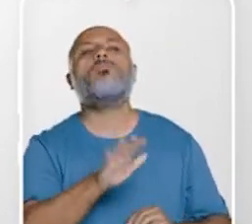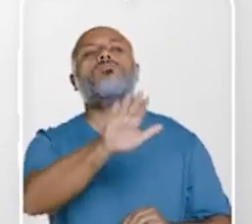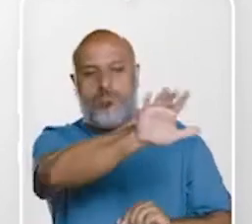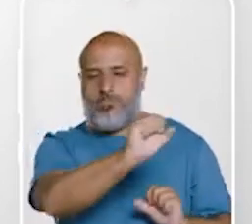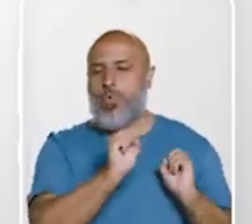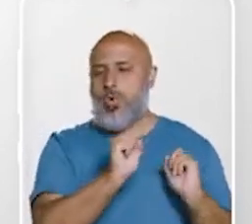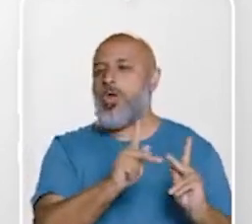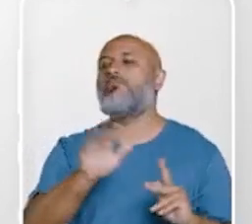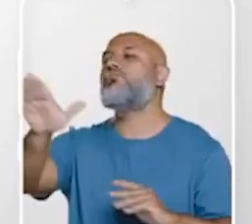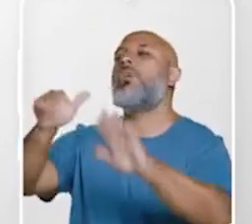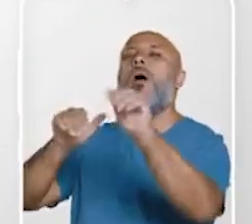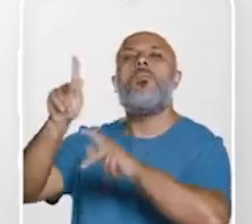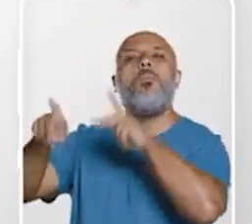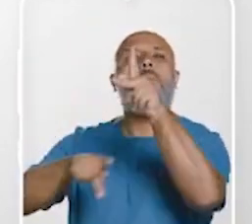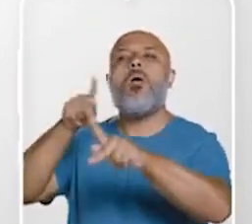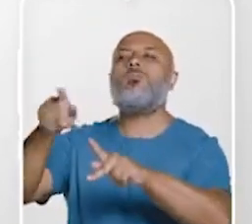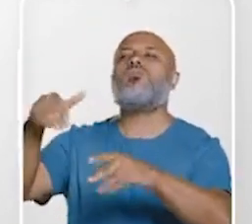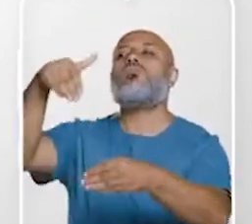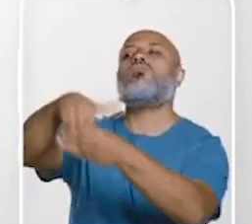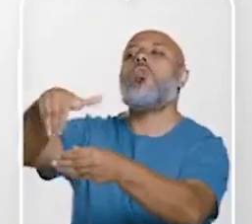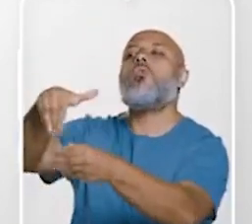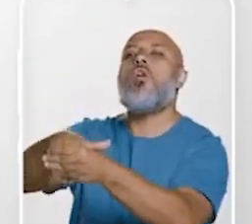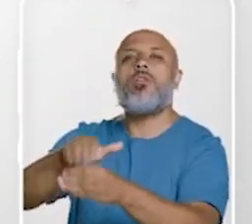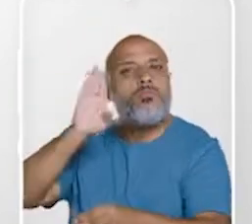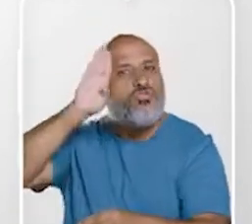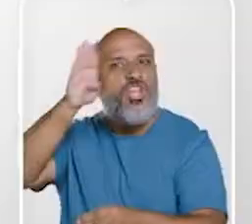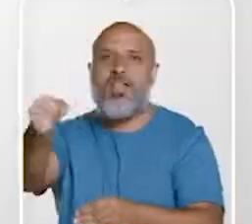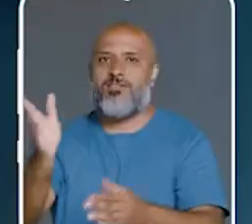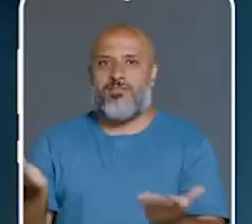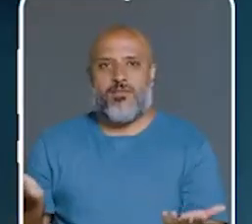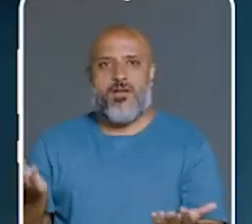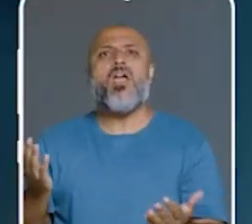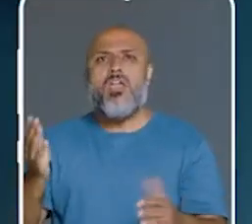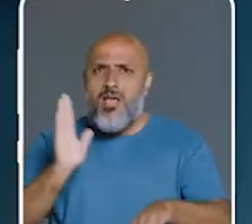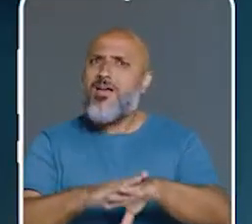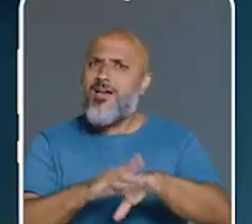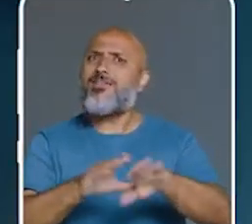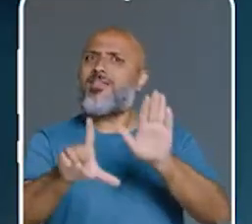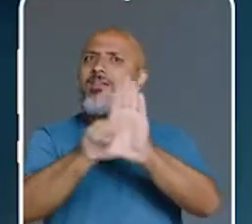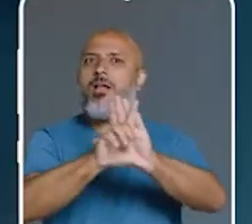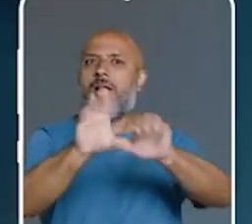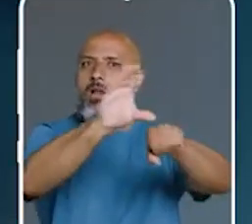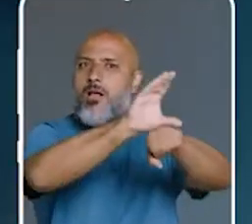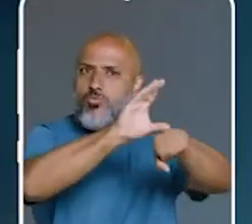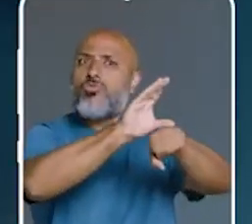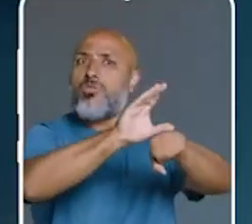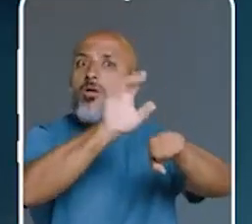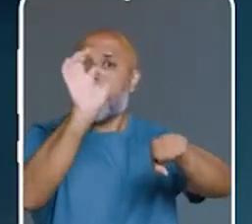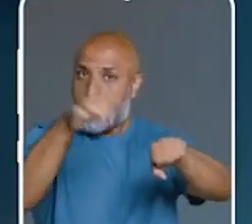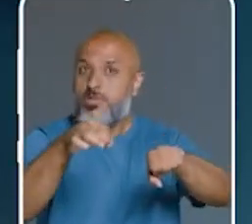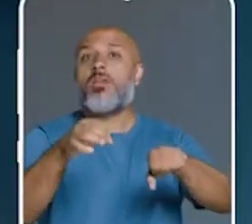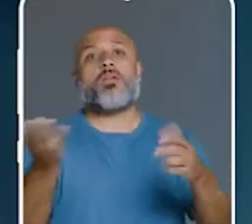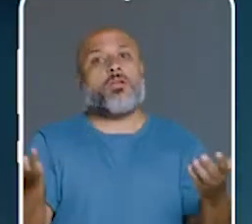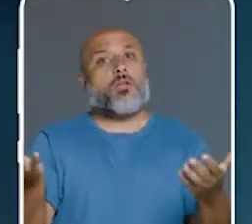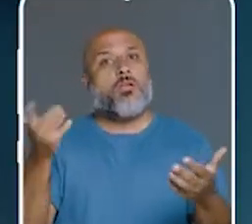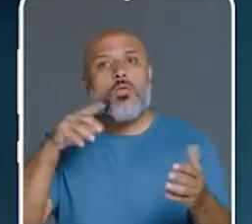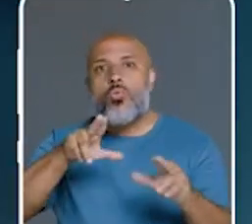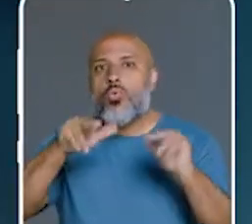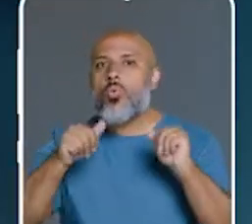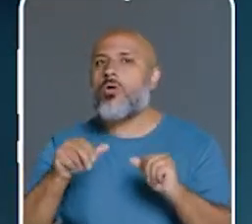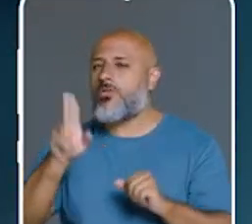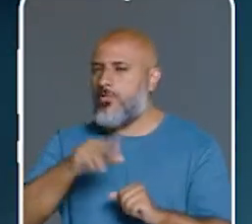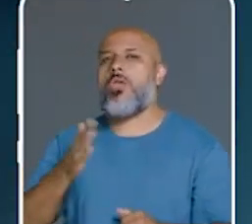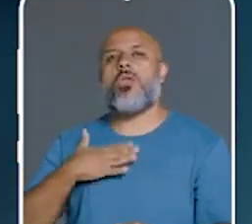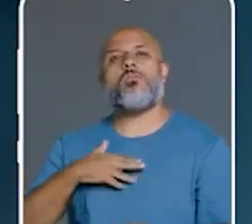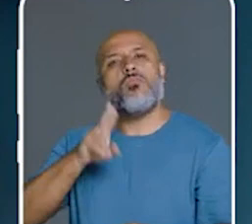vou convocar plebiscitos para ouvir diretamente a voz do povo. Esse é um instrumento previsto na Constituição que quase nunca é